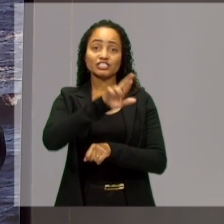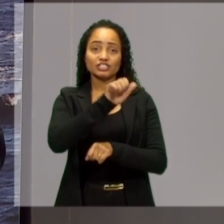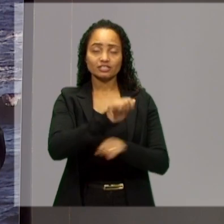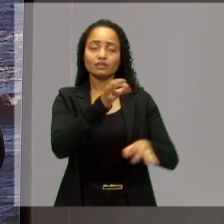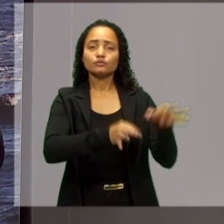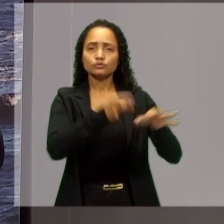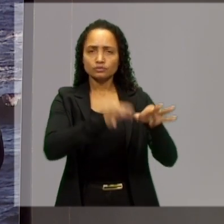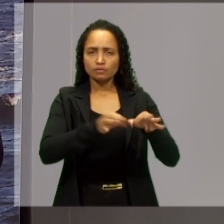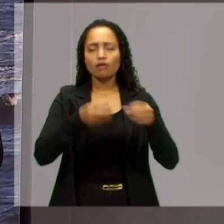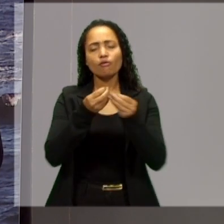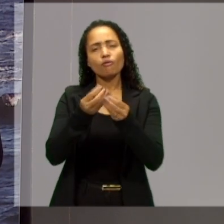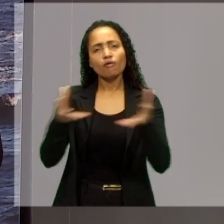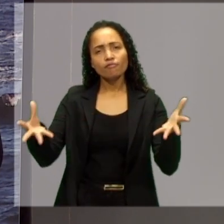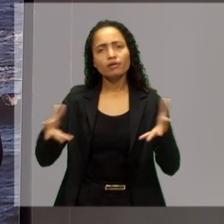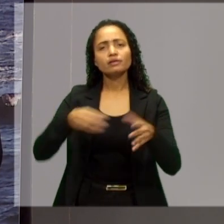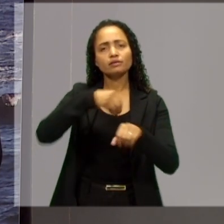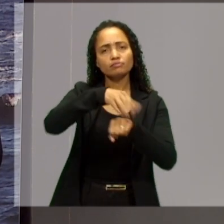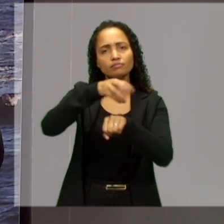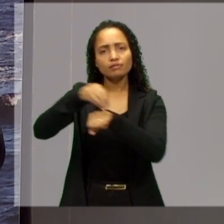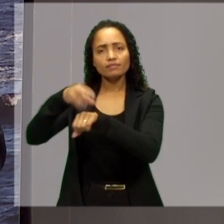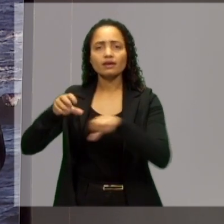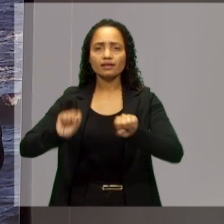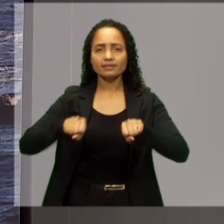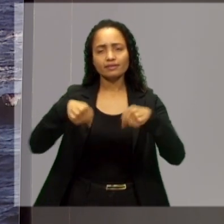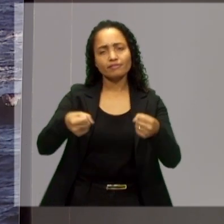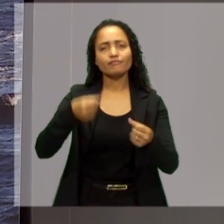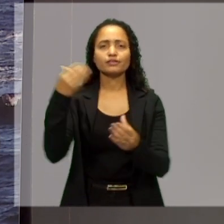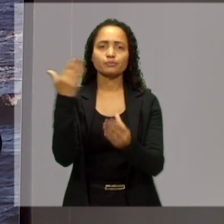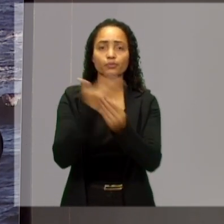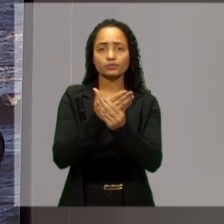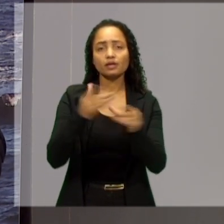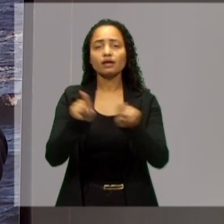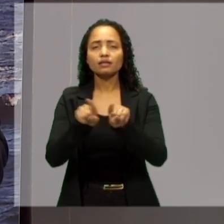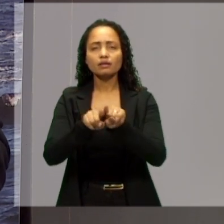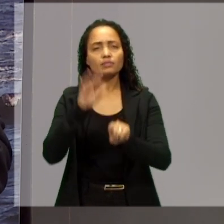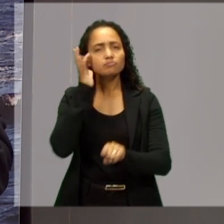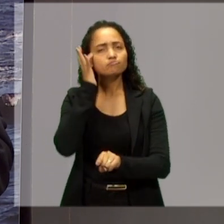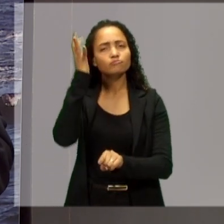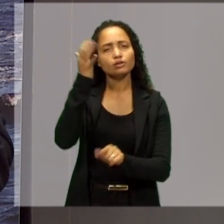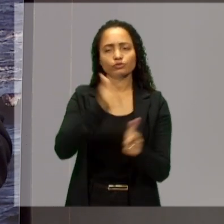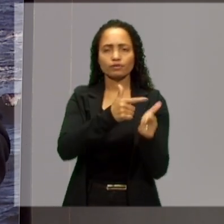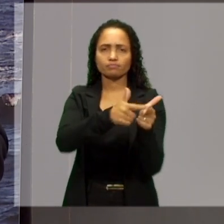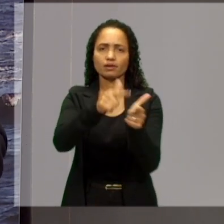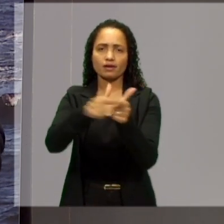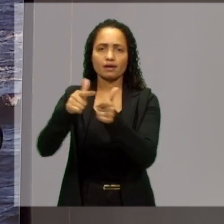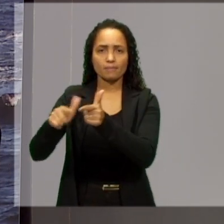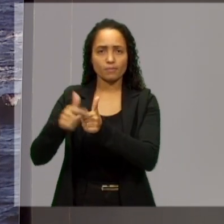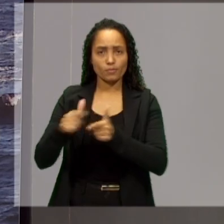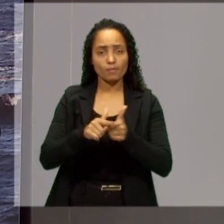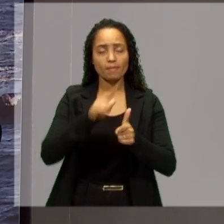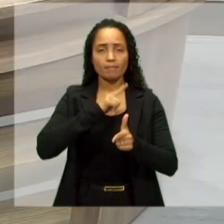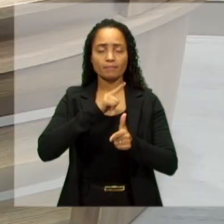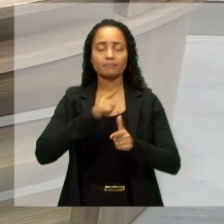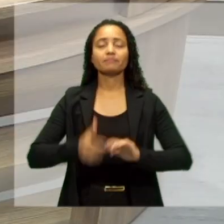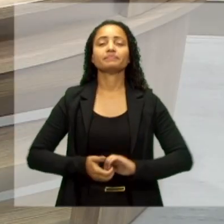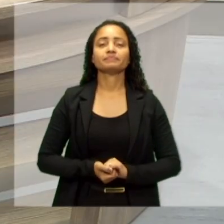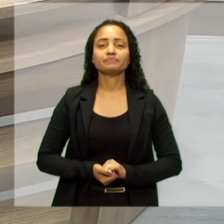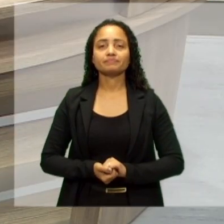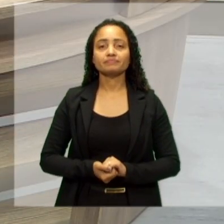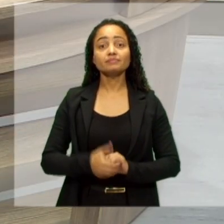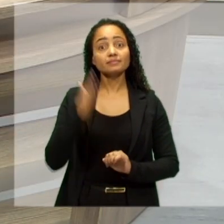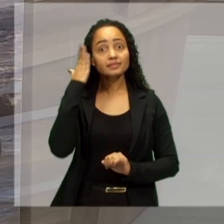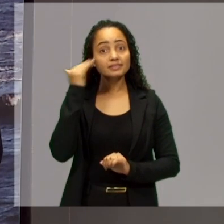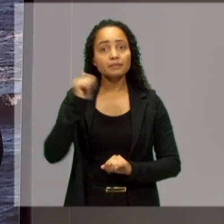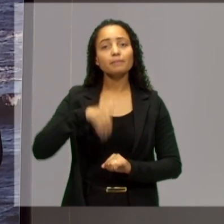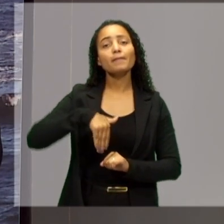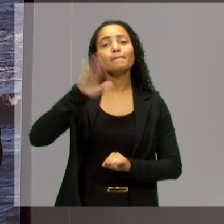orientação jurídica, defesa em processos e buscando soluções alternativas para os conflitos. Para saber mais